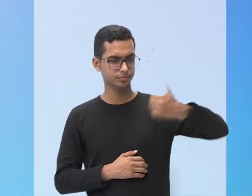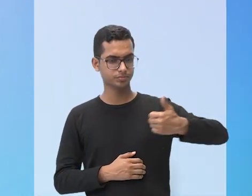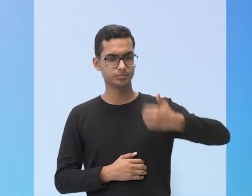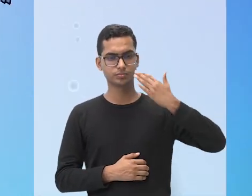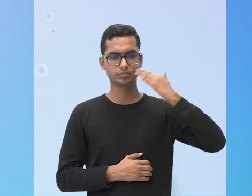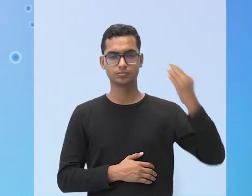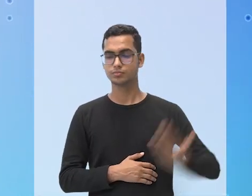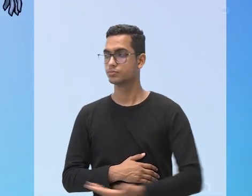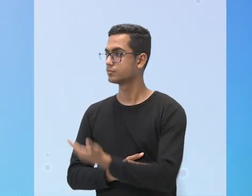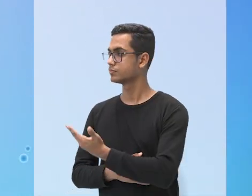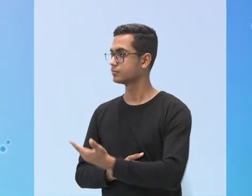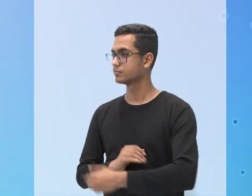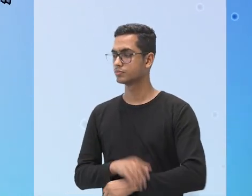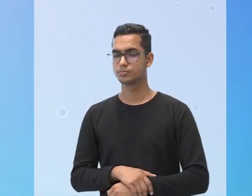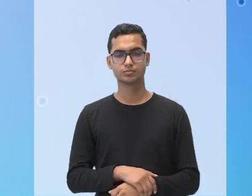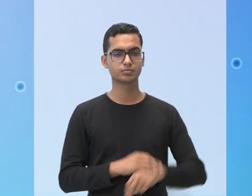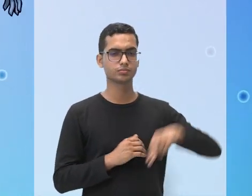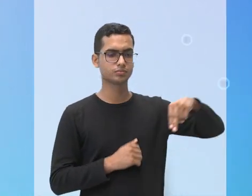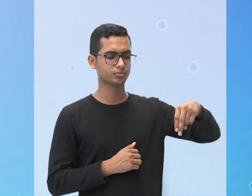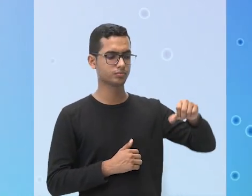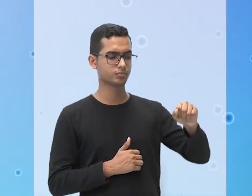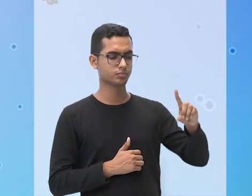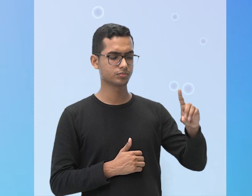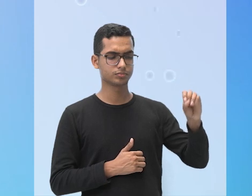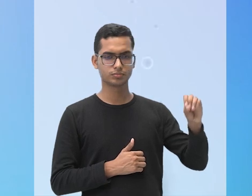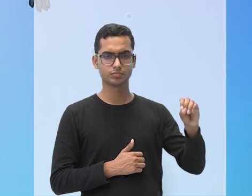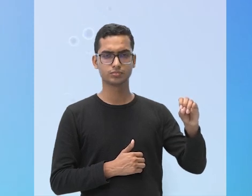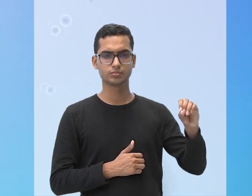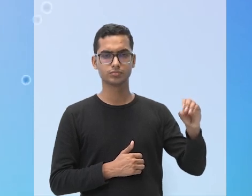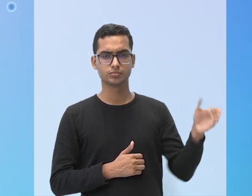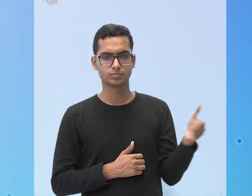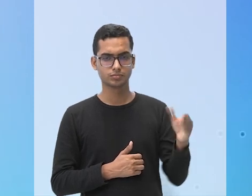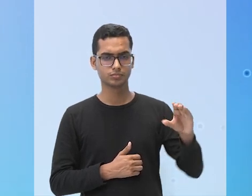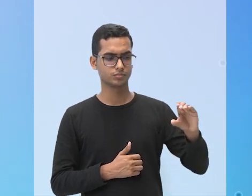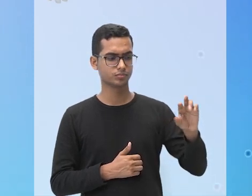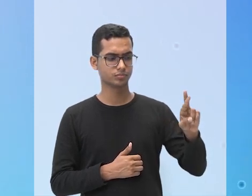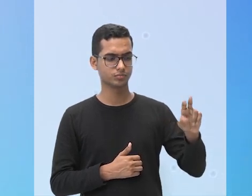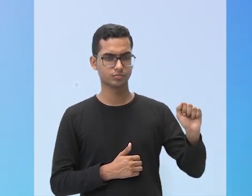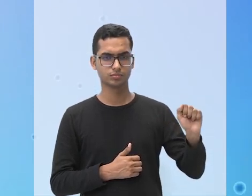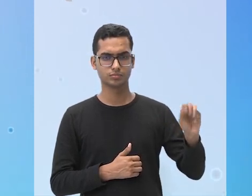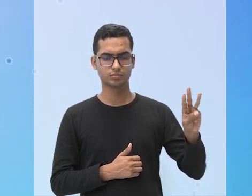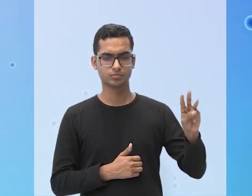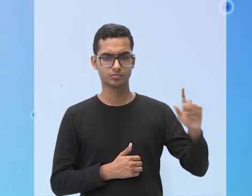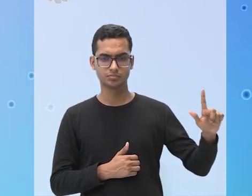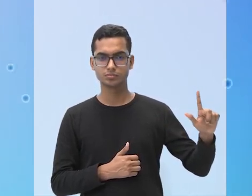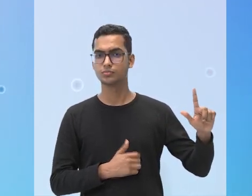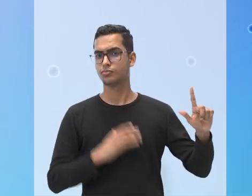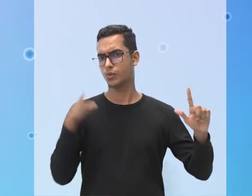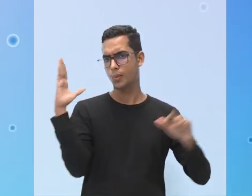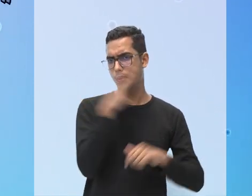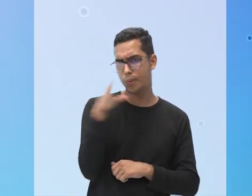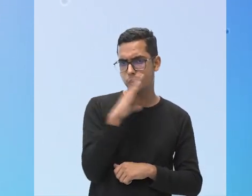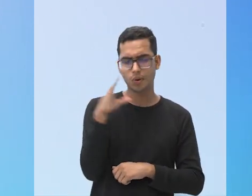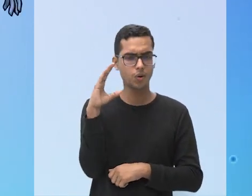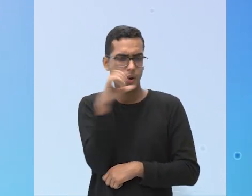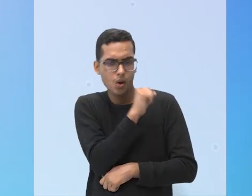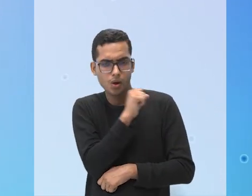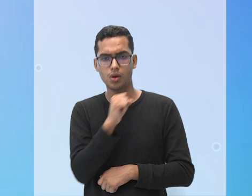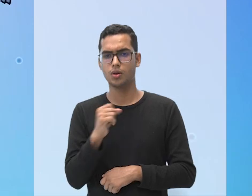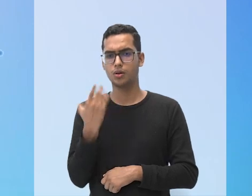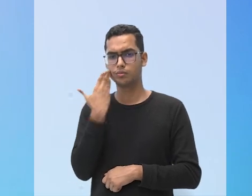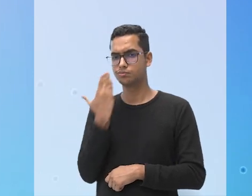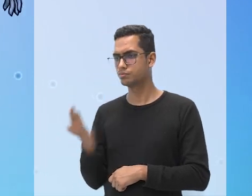existem? Existem quantos? 4 estilos. E agora eu quero relembrar com vocês cada um deles. Vamos lá? Então, o primeiro